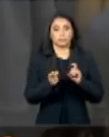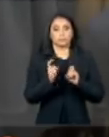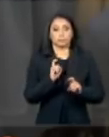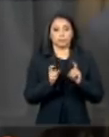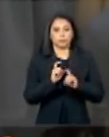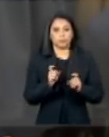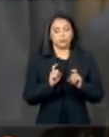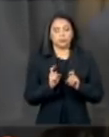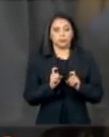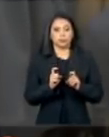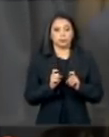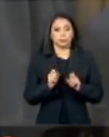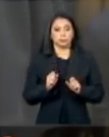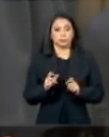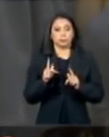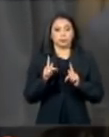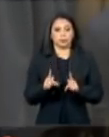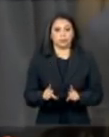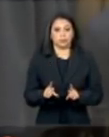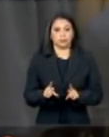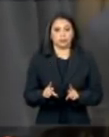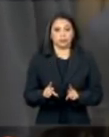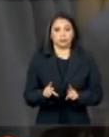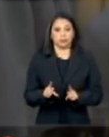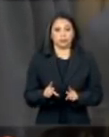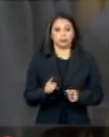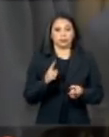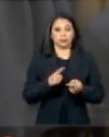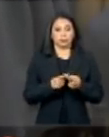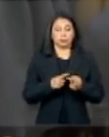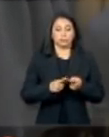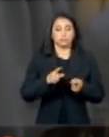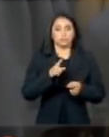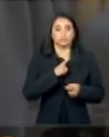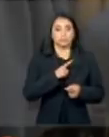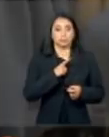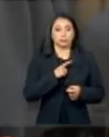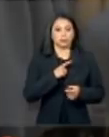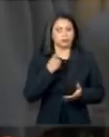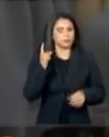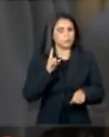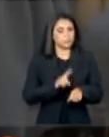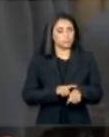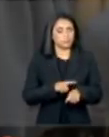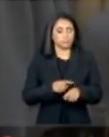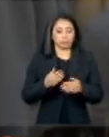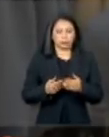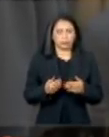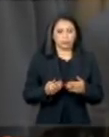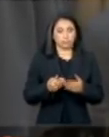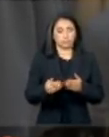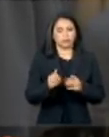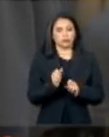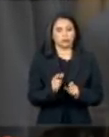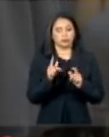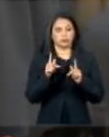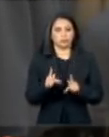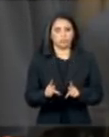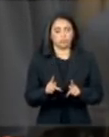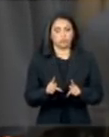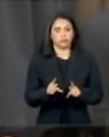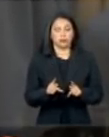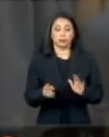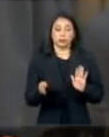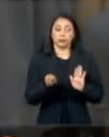concessão de aposentadoria um ato composto por que ele passa a ter efeitos imediatos a partir da concessão da aposentadoria da publicação no diário